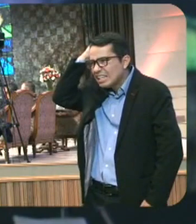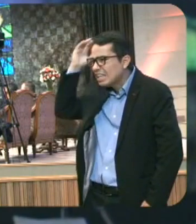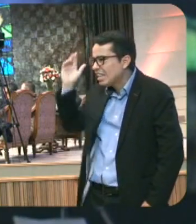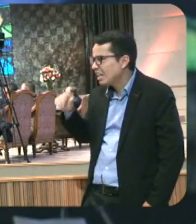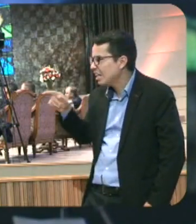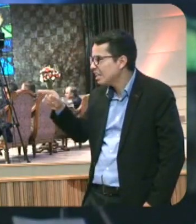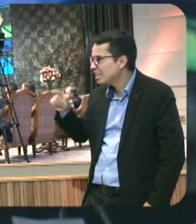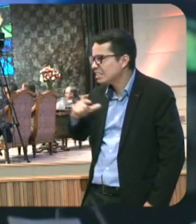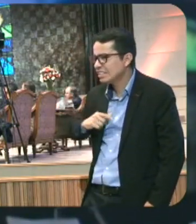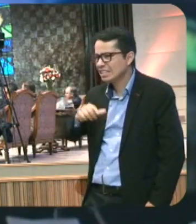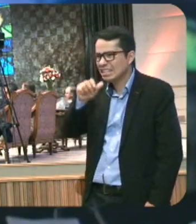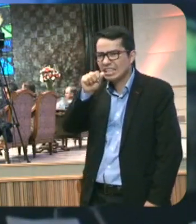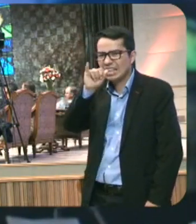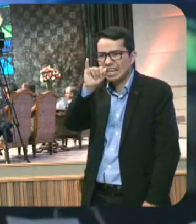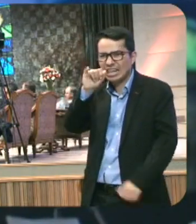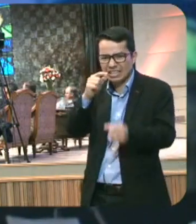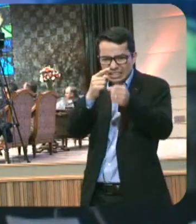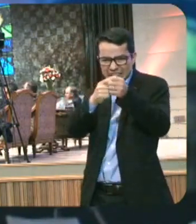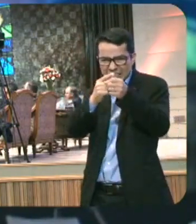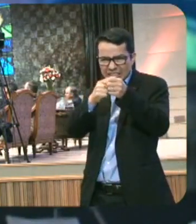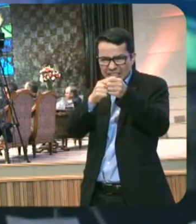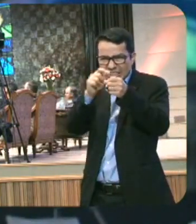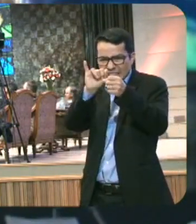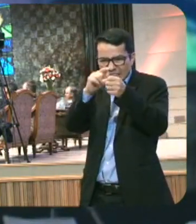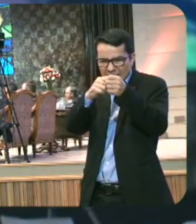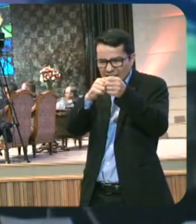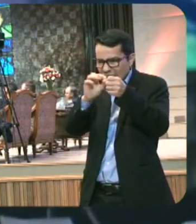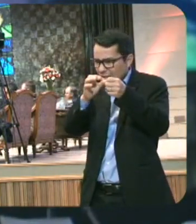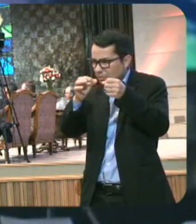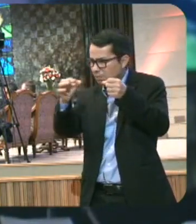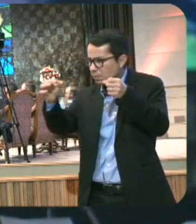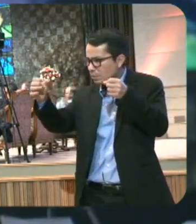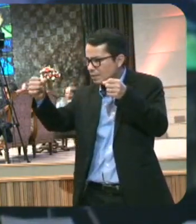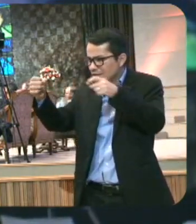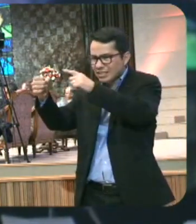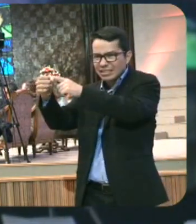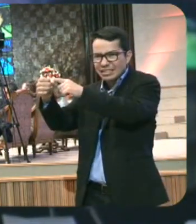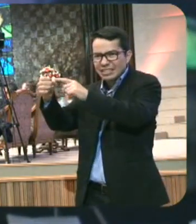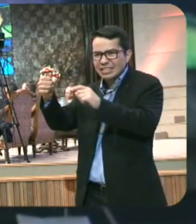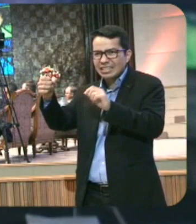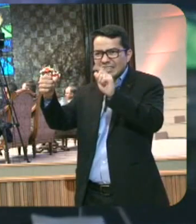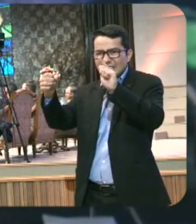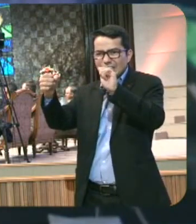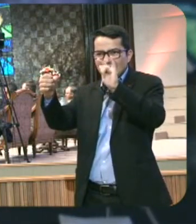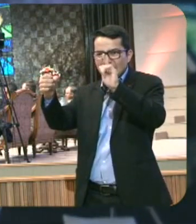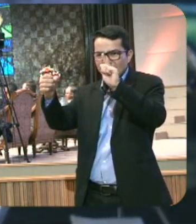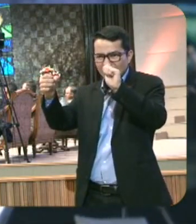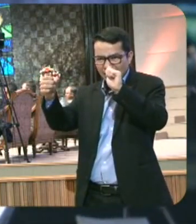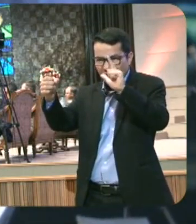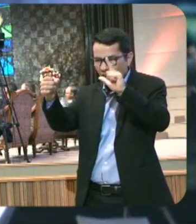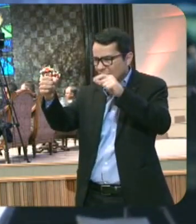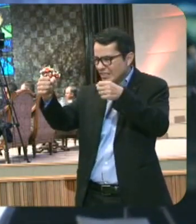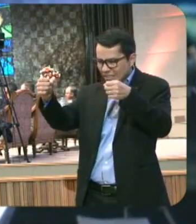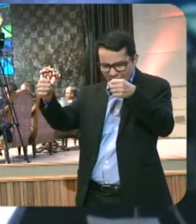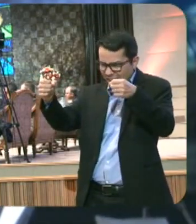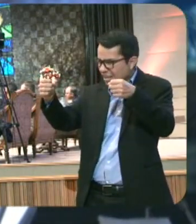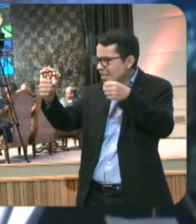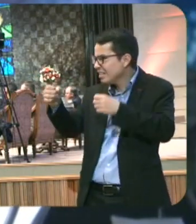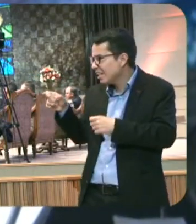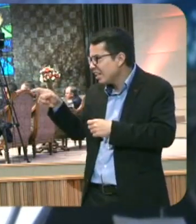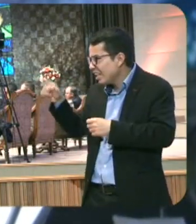é 40 quilômetros de Gilgal, de Ai era mais ou menos 20 quilômetros, 20 quilômetros mais ou menos da última